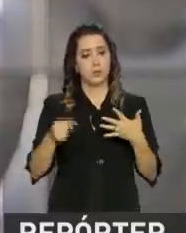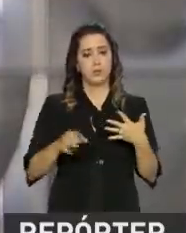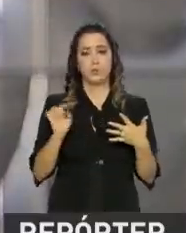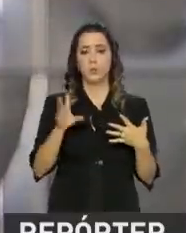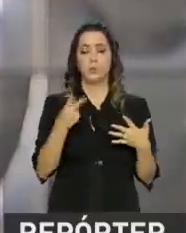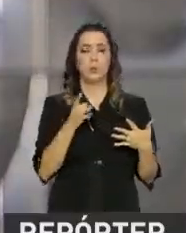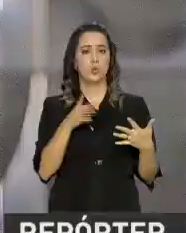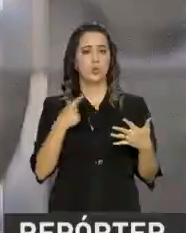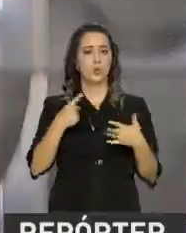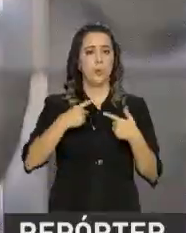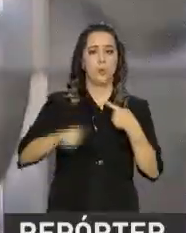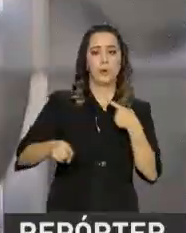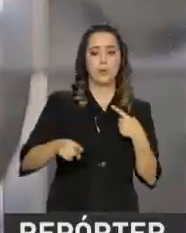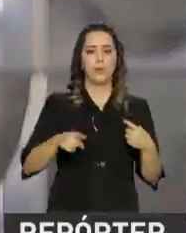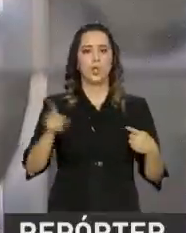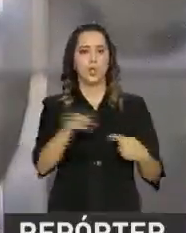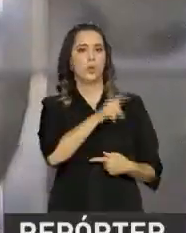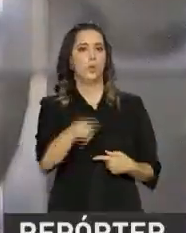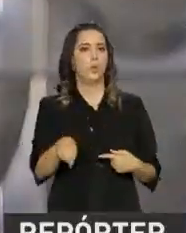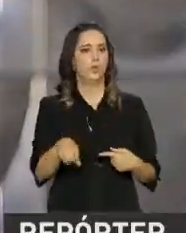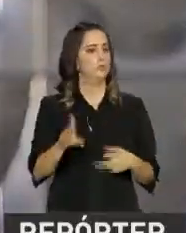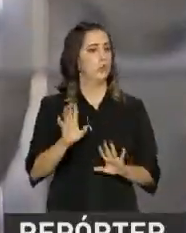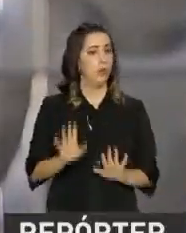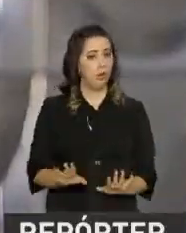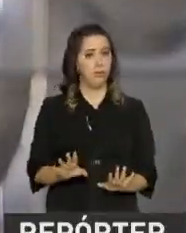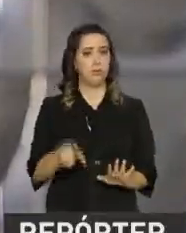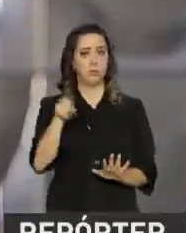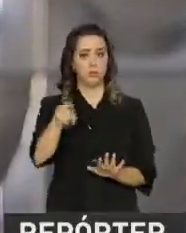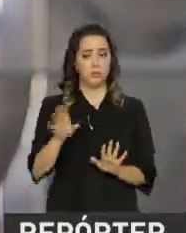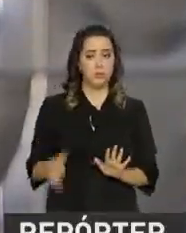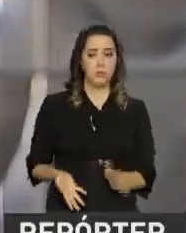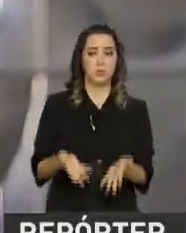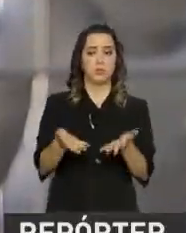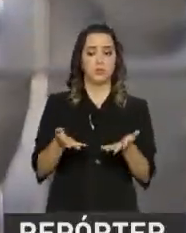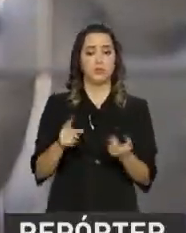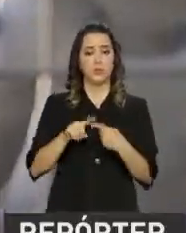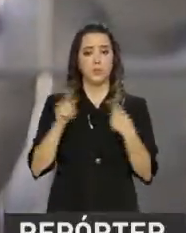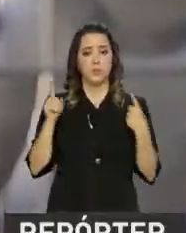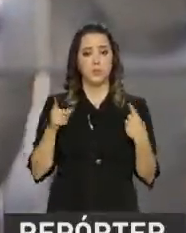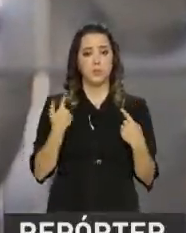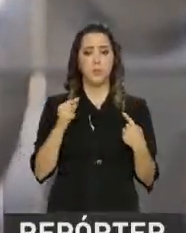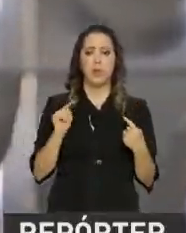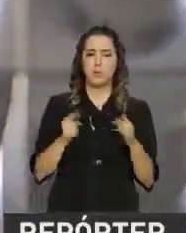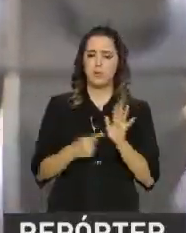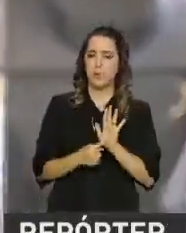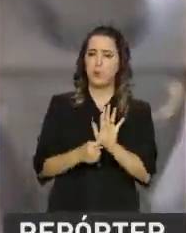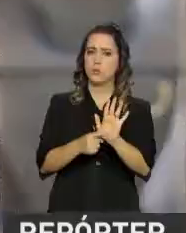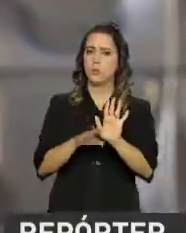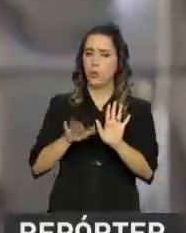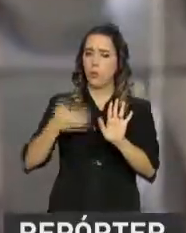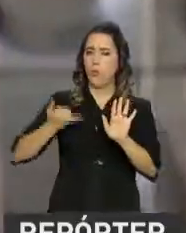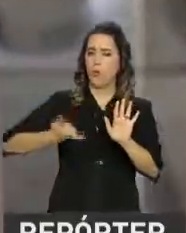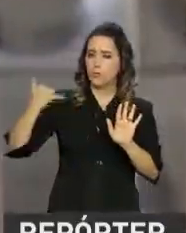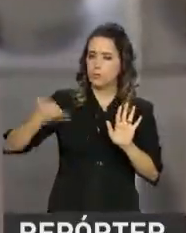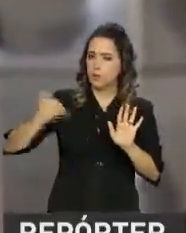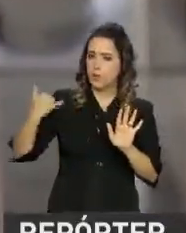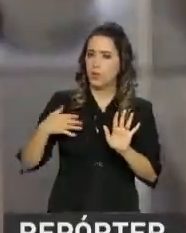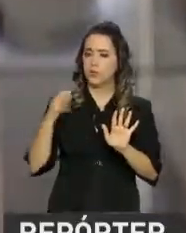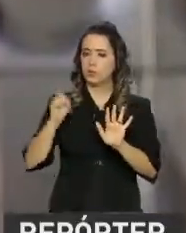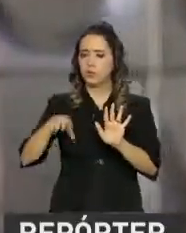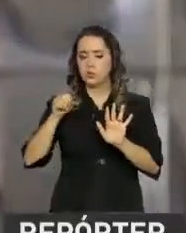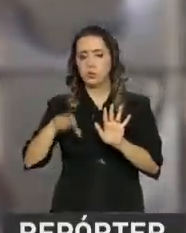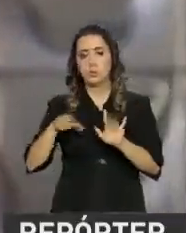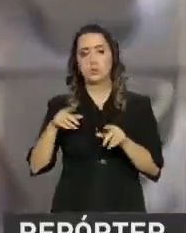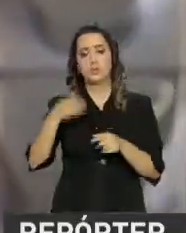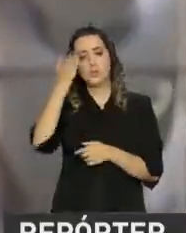sei se não não sou proibições não são ainda os sonhos de comportamento mas são indicadores para que aqueles é que estão educando